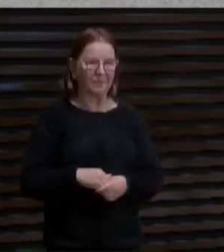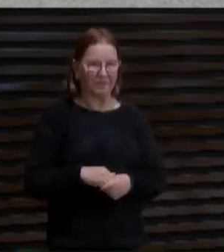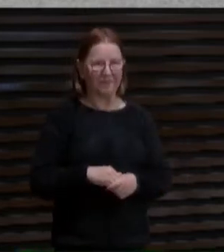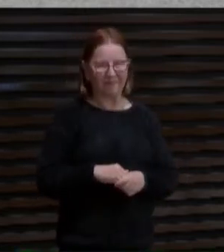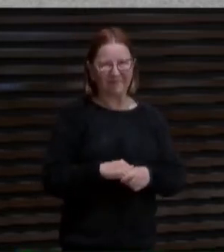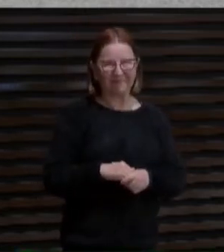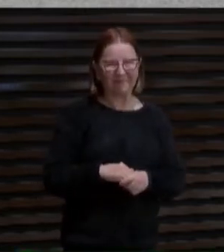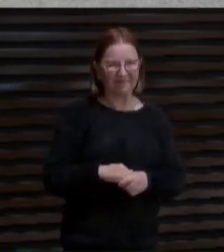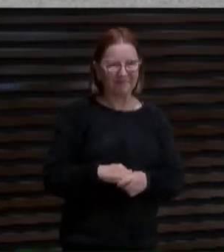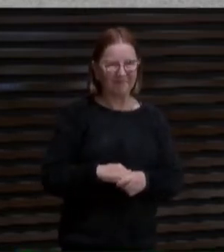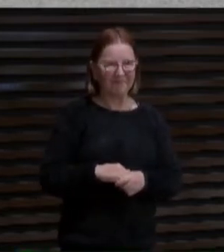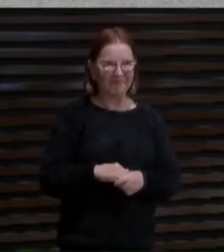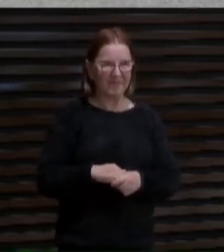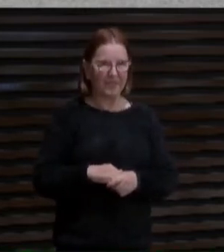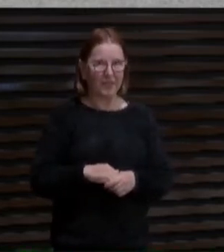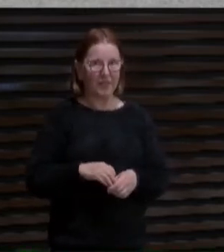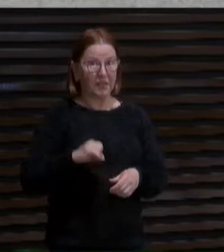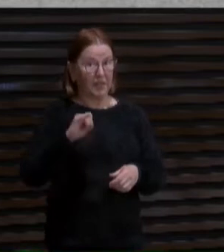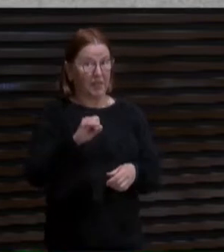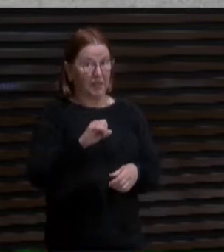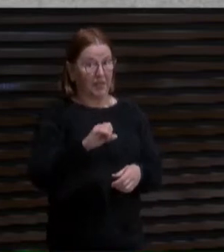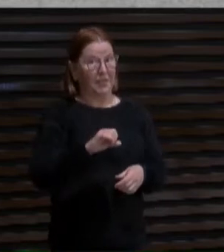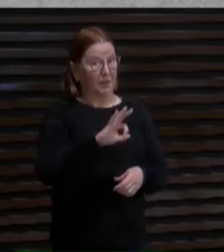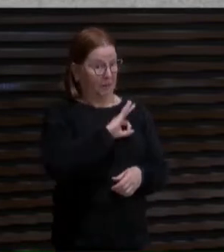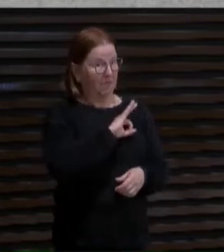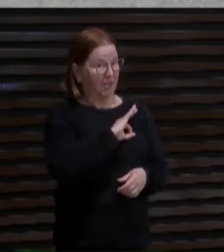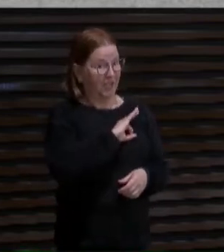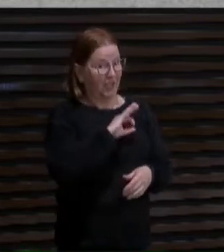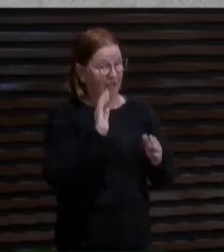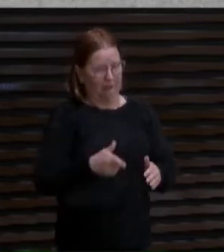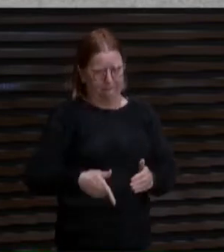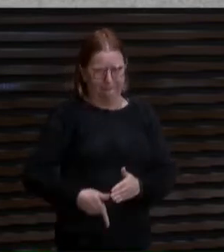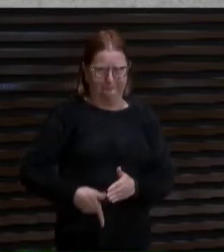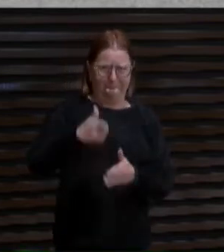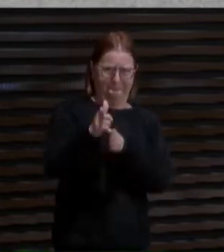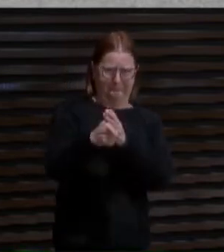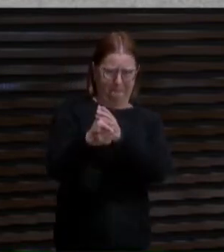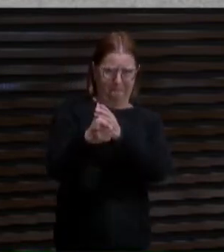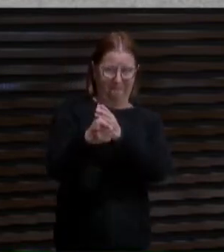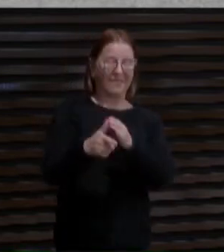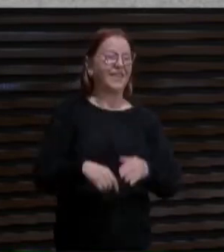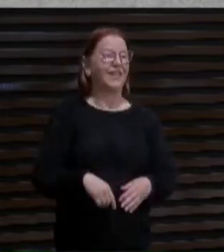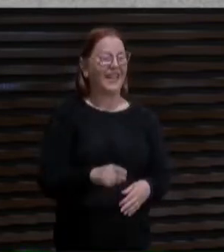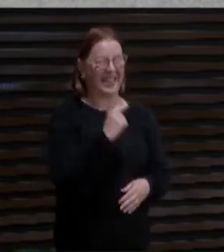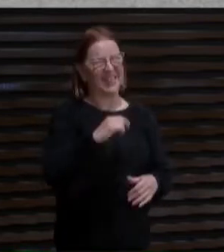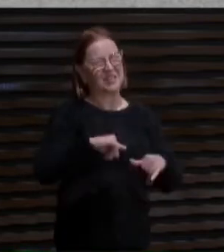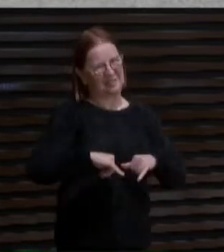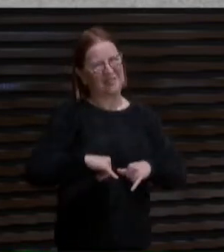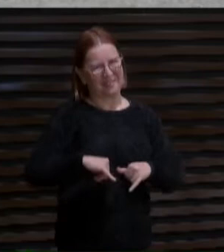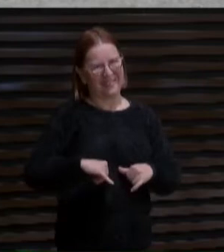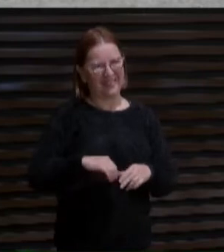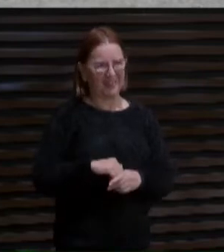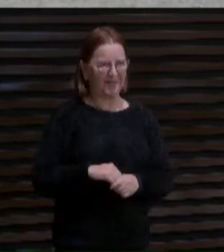se fosse polícia hein já puxava ou a gente vai sofrer com isso